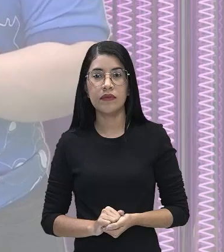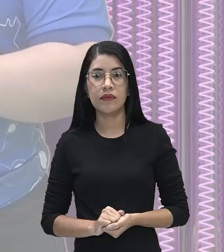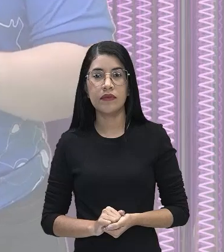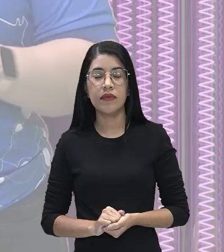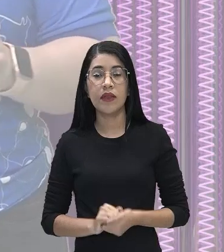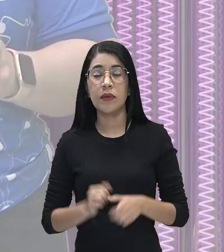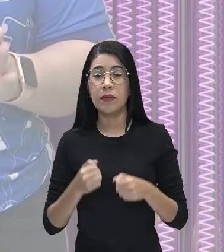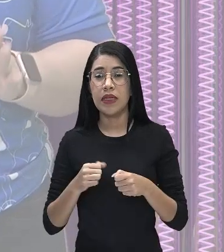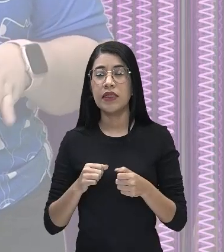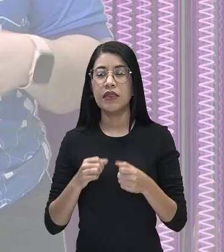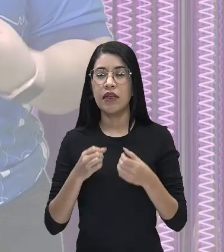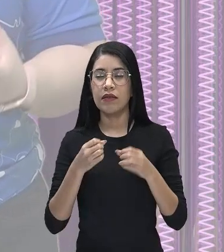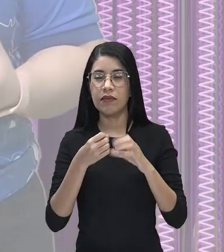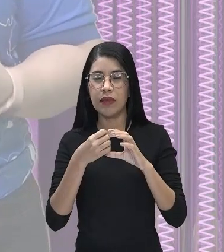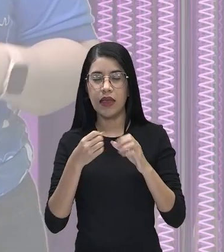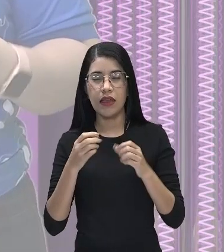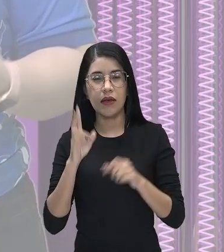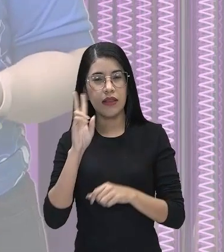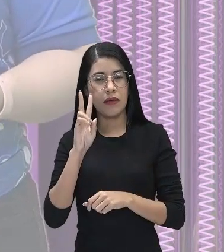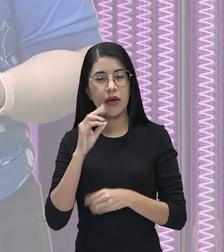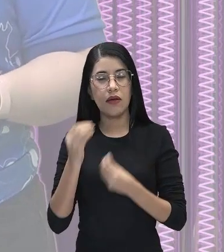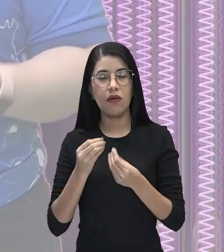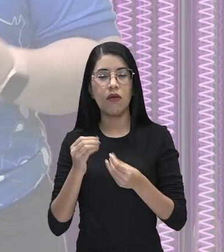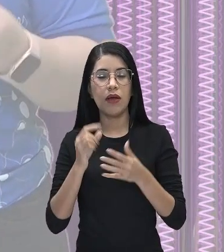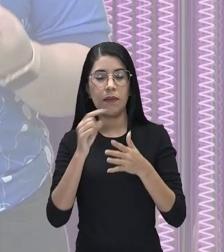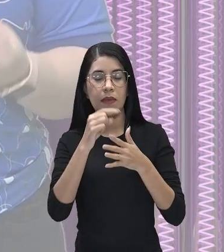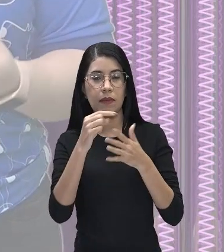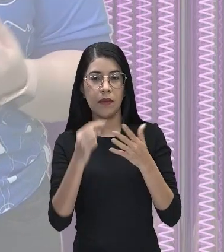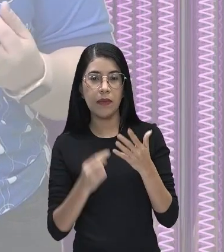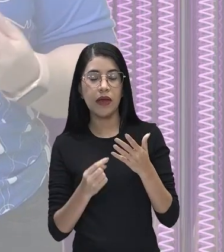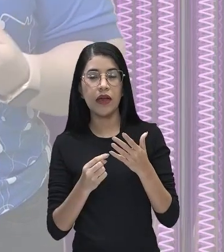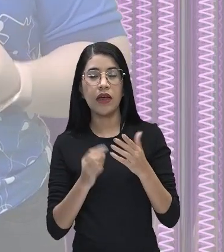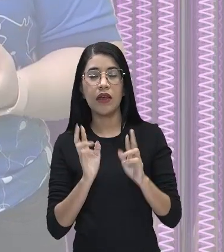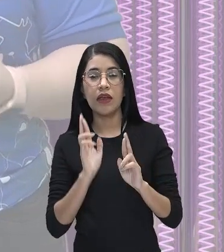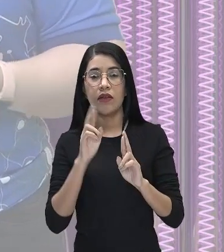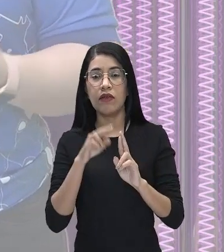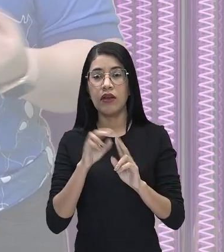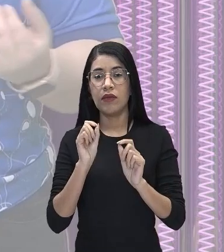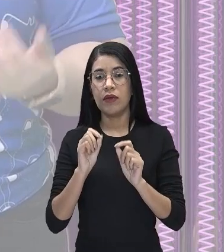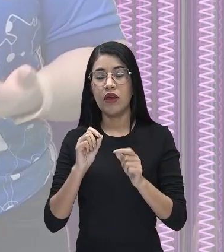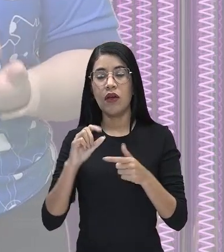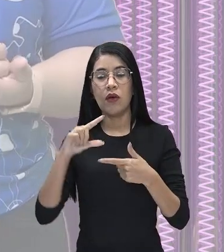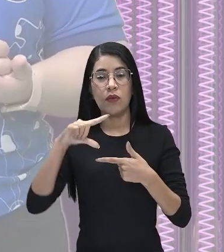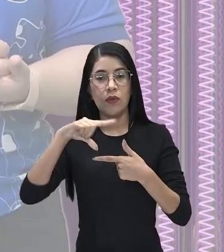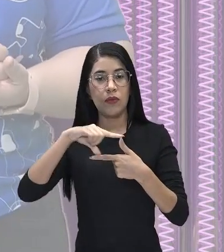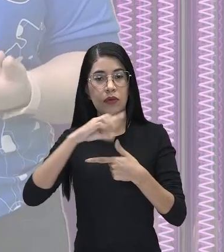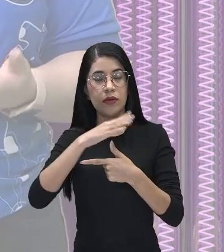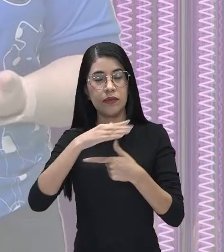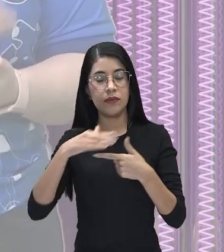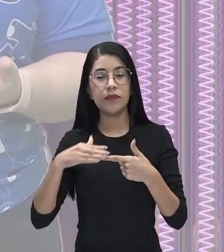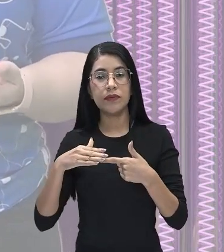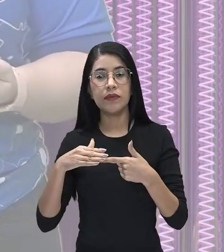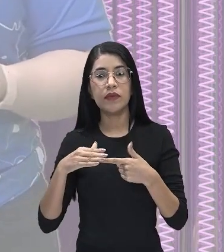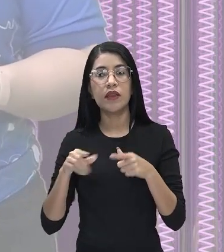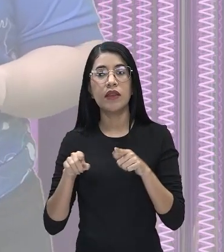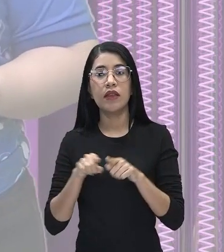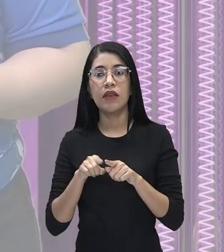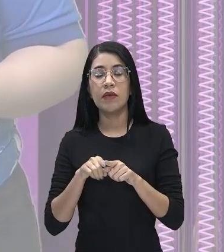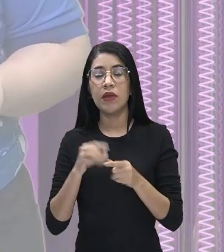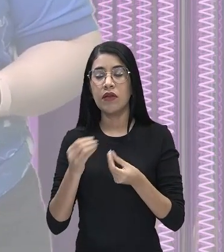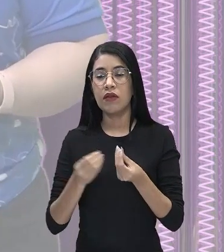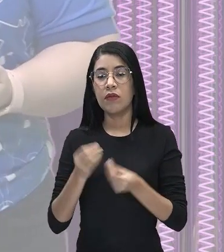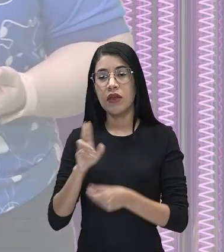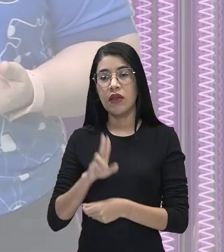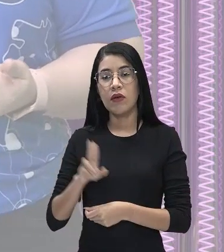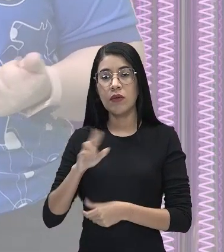primeira coisa que a gente precisa relembrar, né, ou fixar bem aí, referente ao triângulo retângulo, que é onde a gente vai aplicar